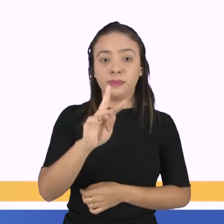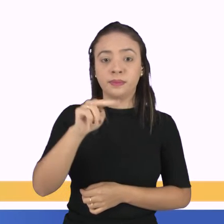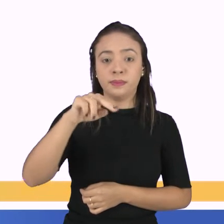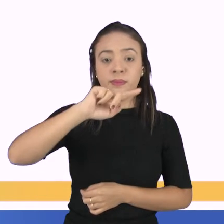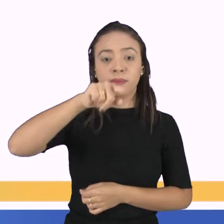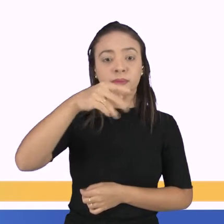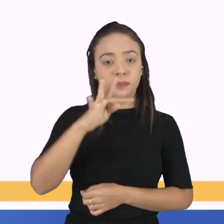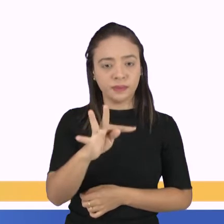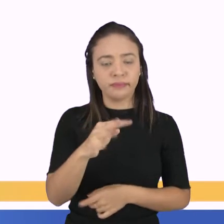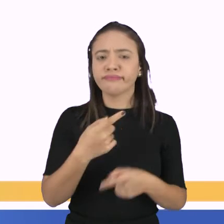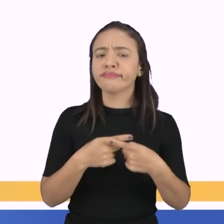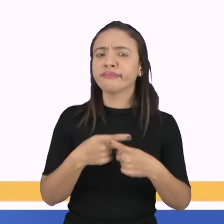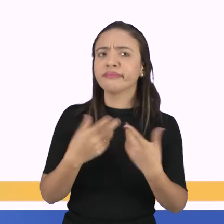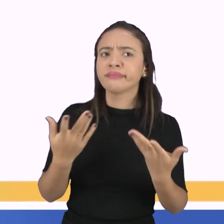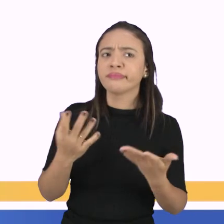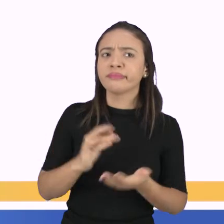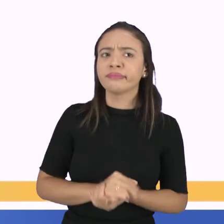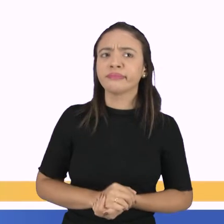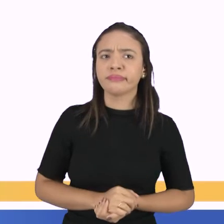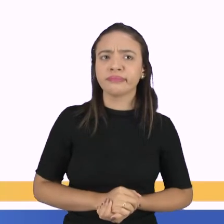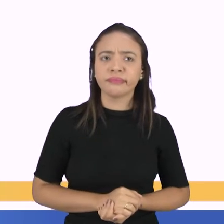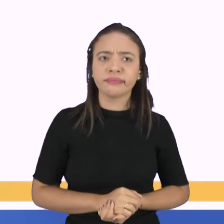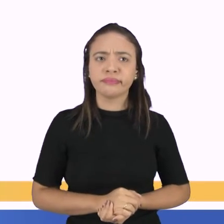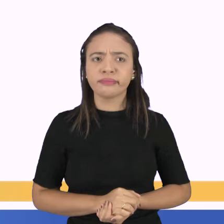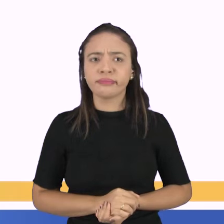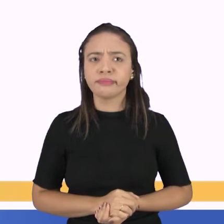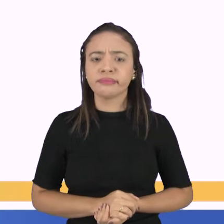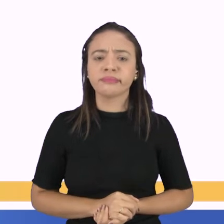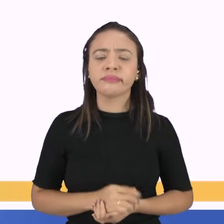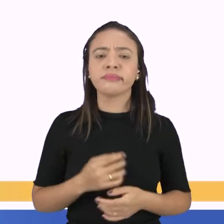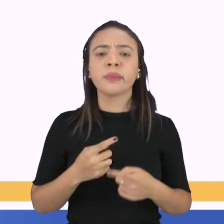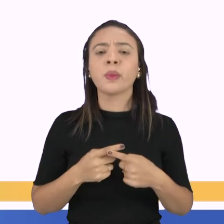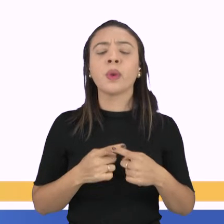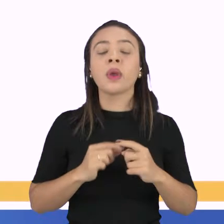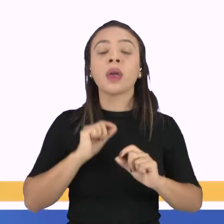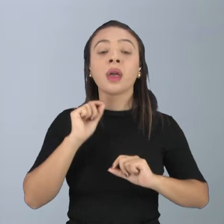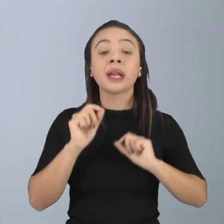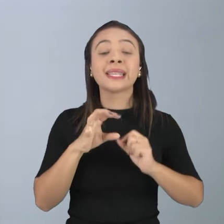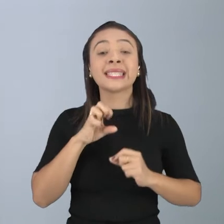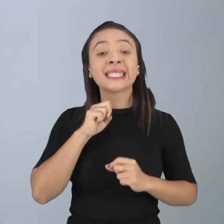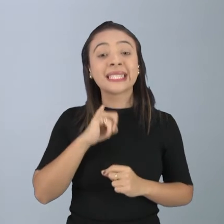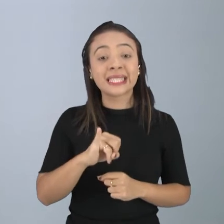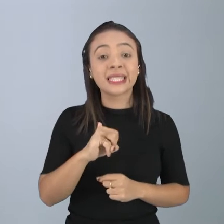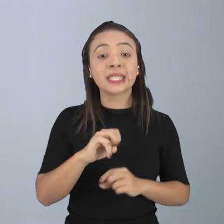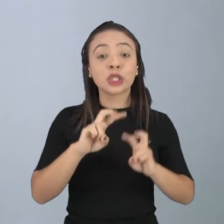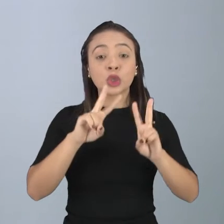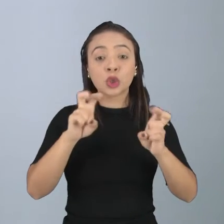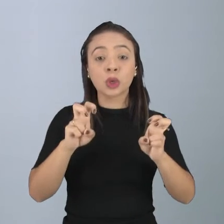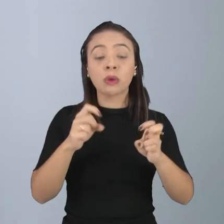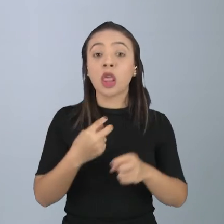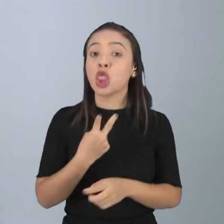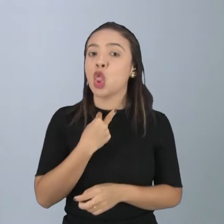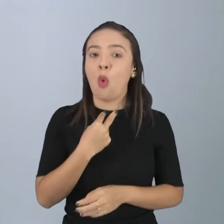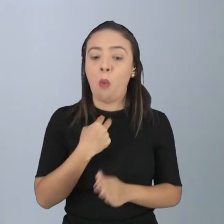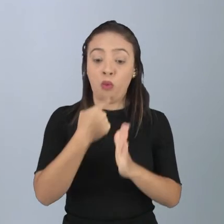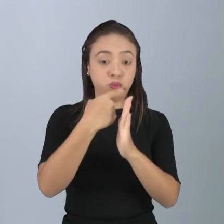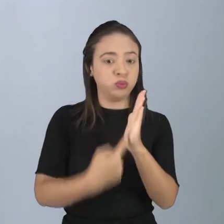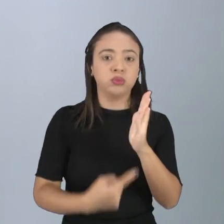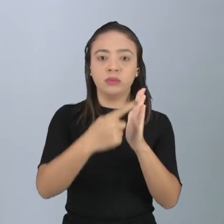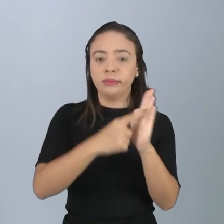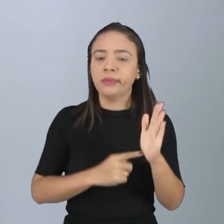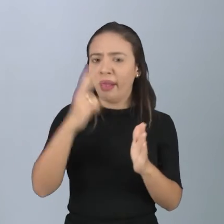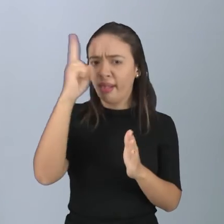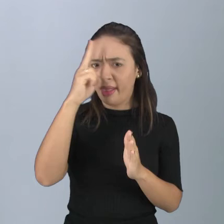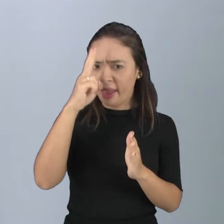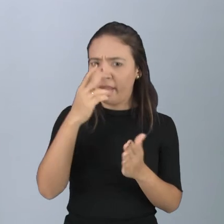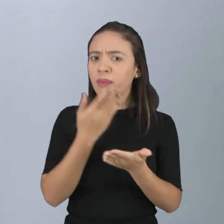que o mustn't, teacher, e não o shouldn't, o can't or o couldn't? Porque quando a gente fala sobre proibição, lembra lá daquela nossa